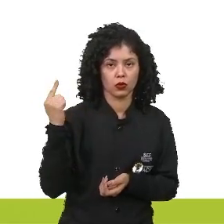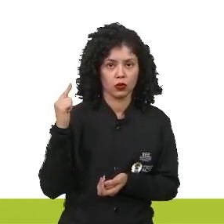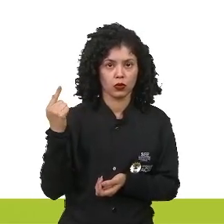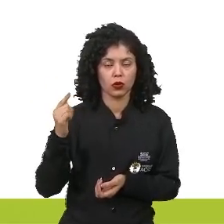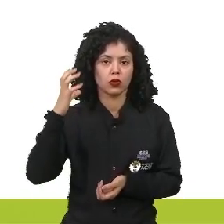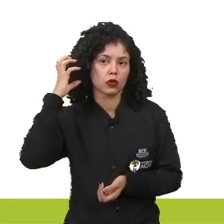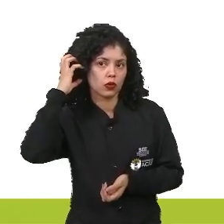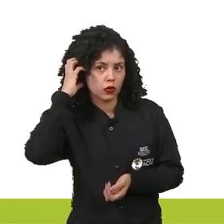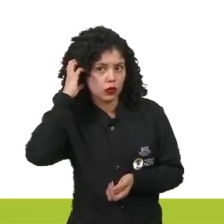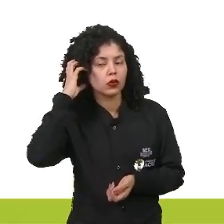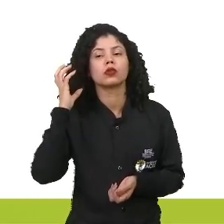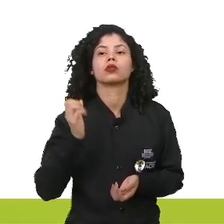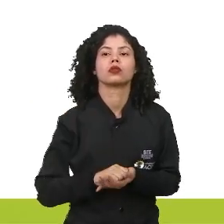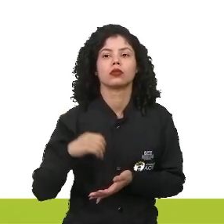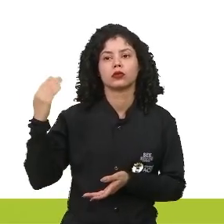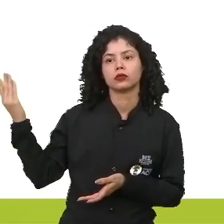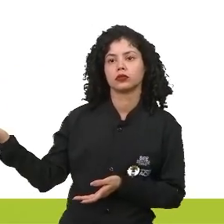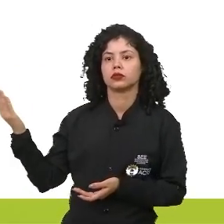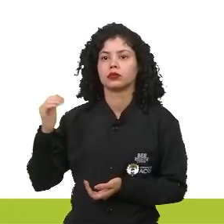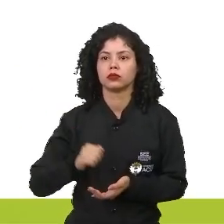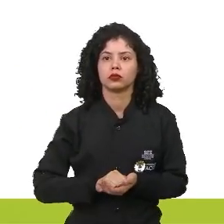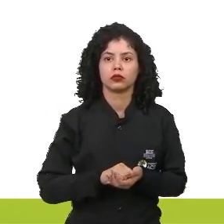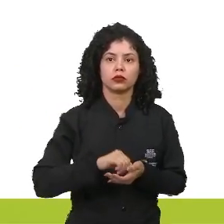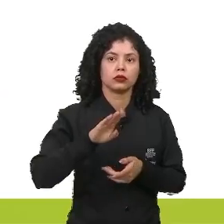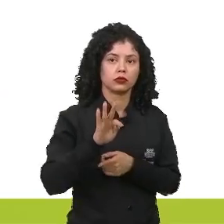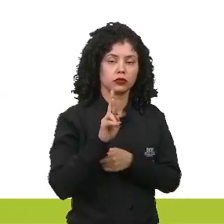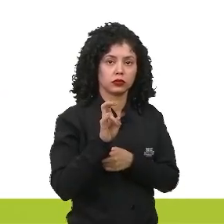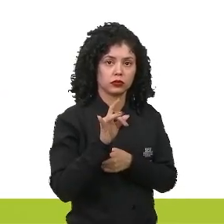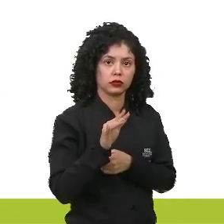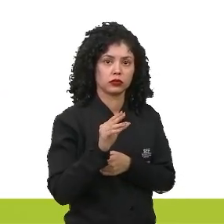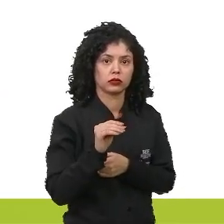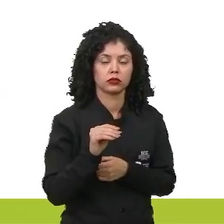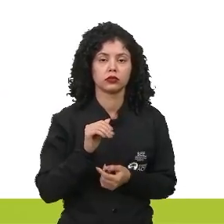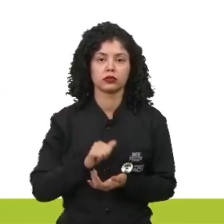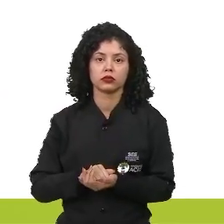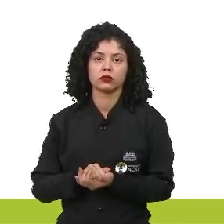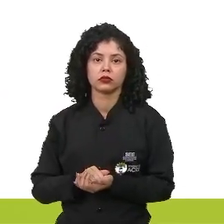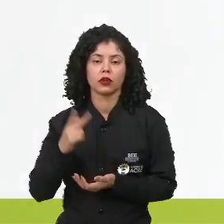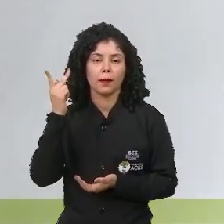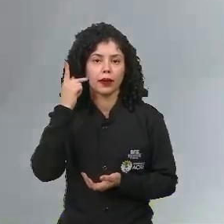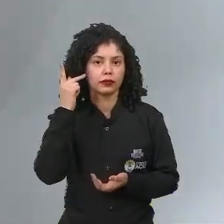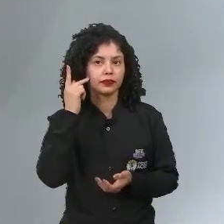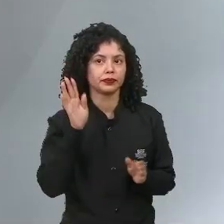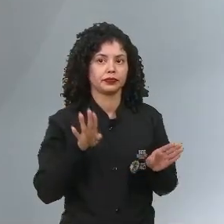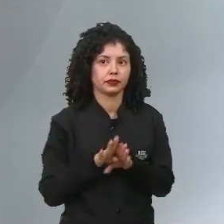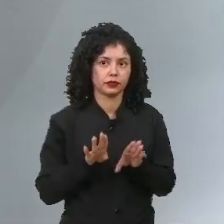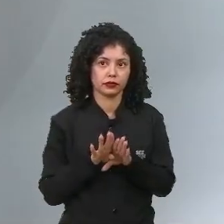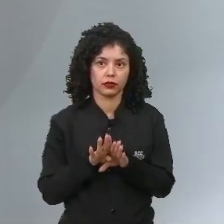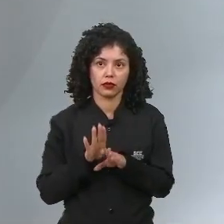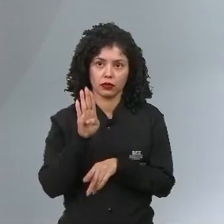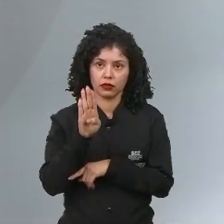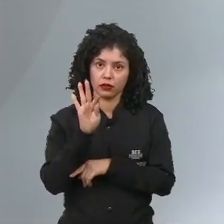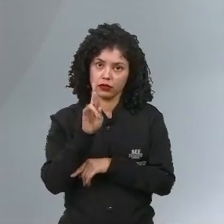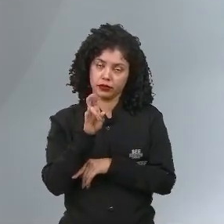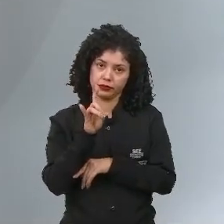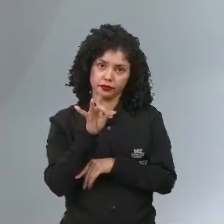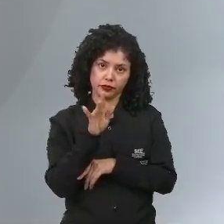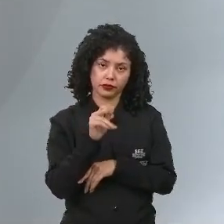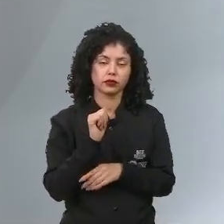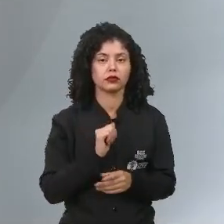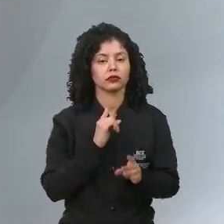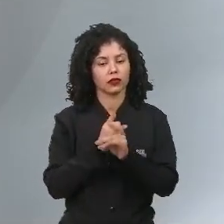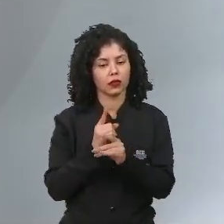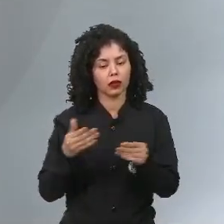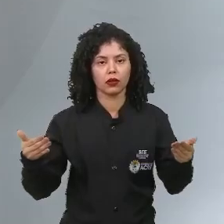aqui temos o exemplo do Domingos Jorge Velho, que era um bandeirante paulista. Os paulistas eram os bandeirantes que estavam na região que a gente